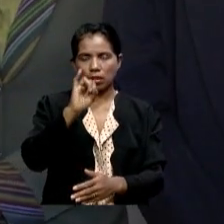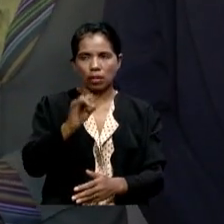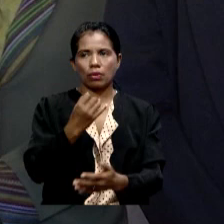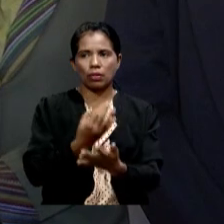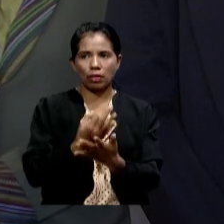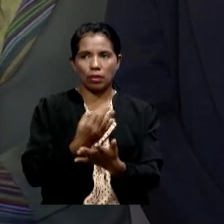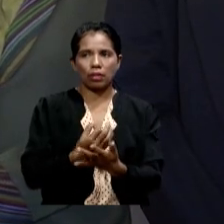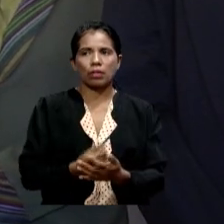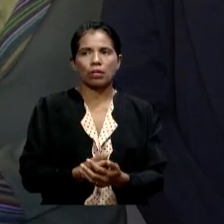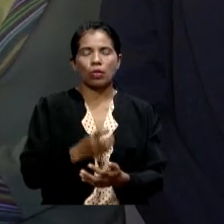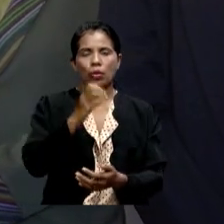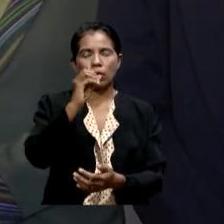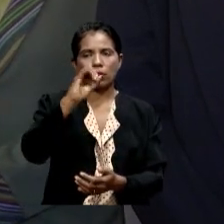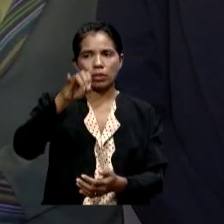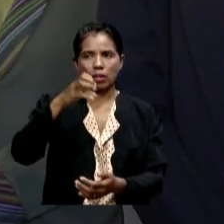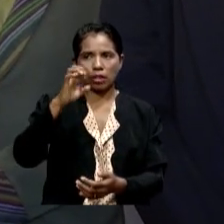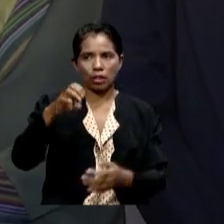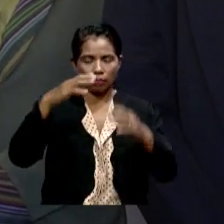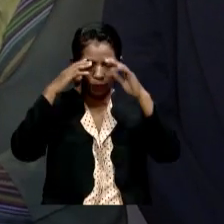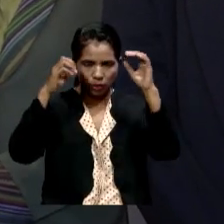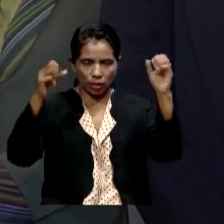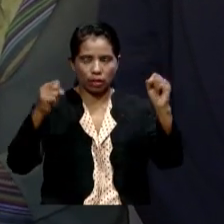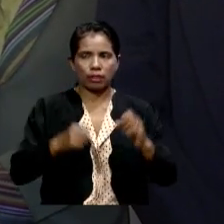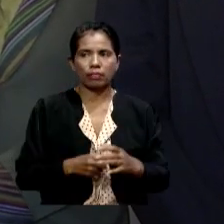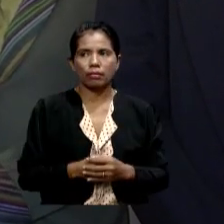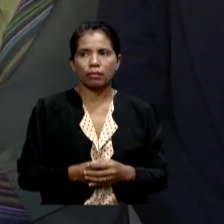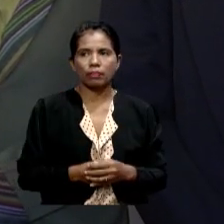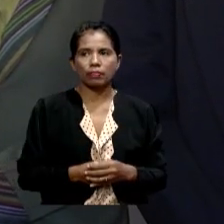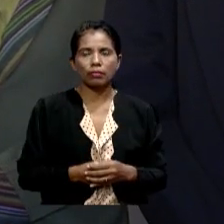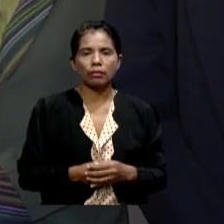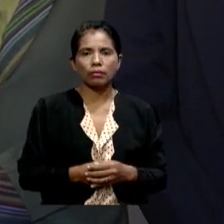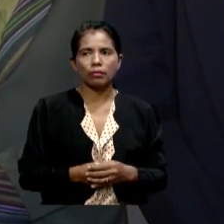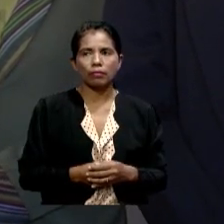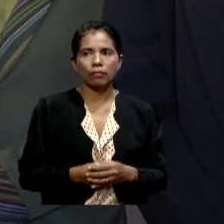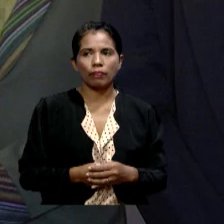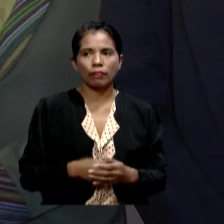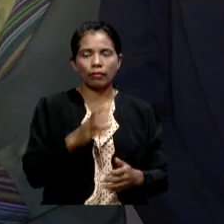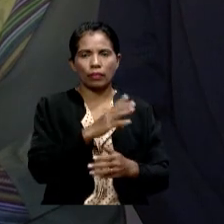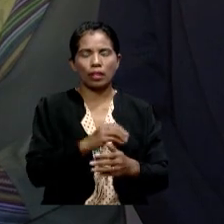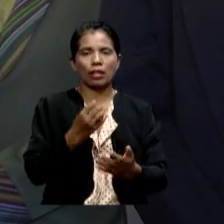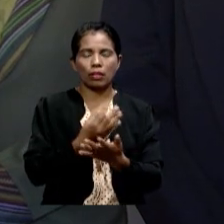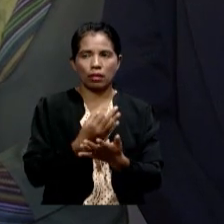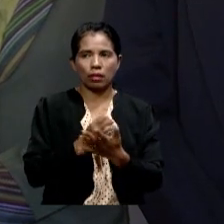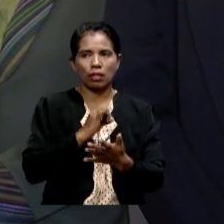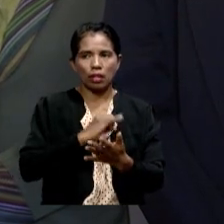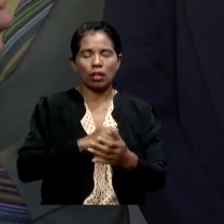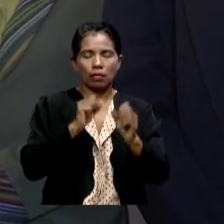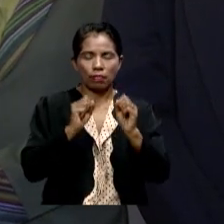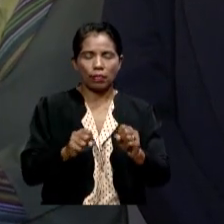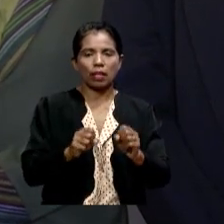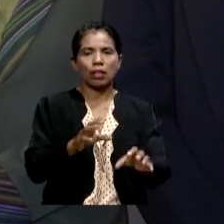mas orçamento geral da presidência União. E há elementos balão, há o Benebok, orçamento,